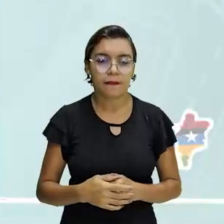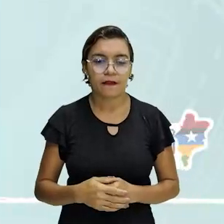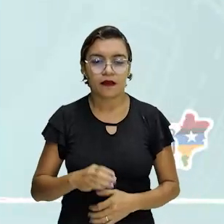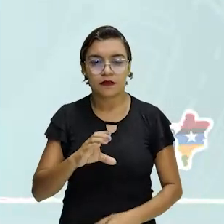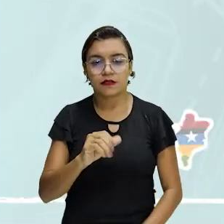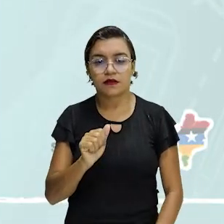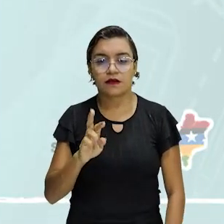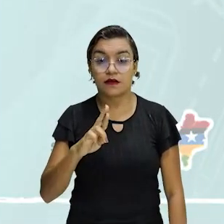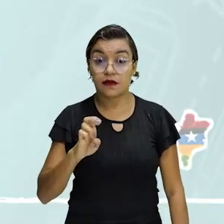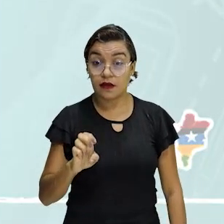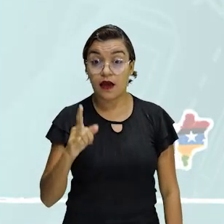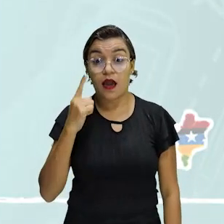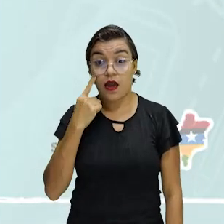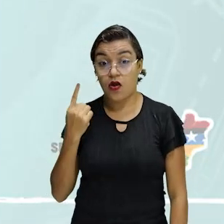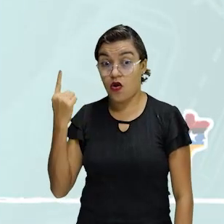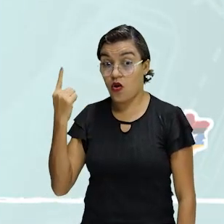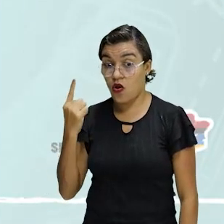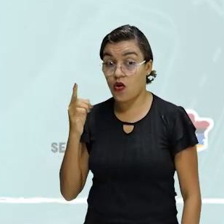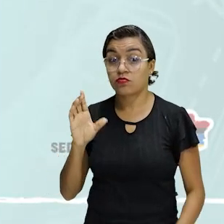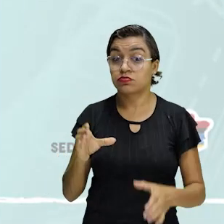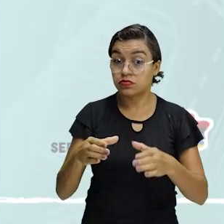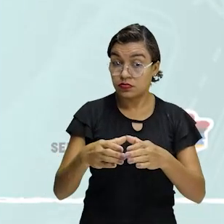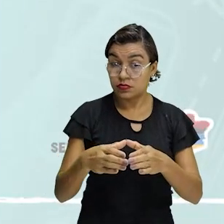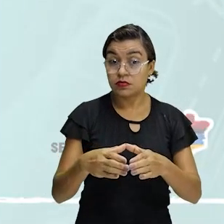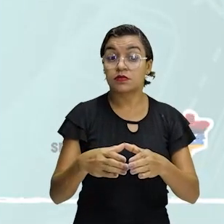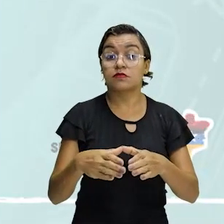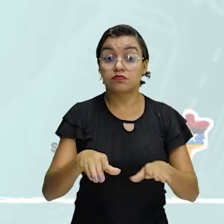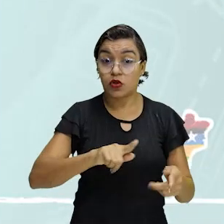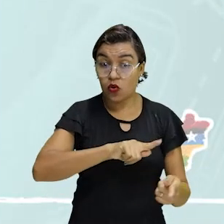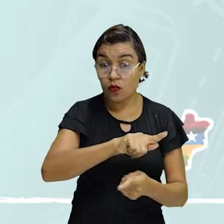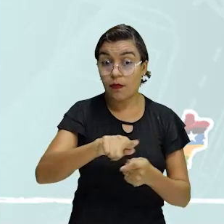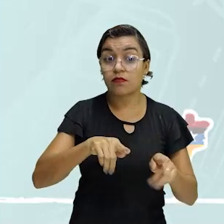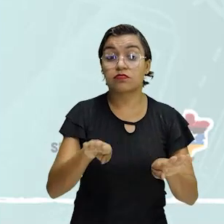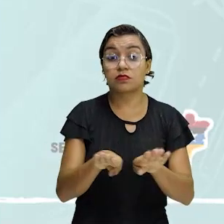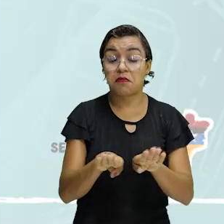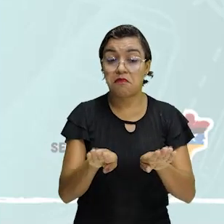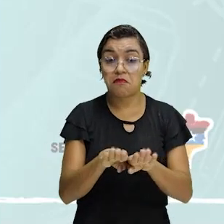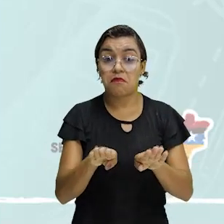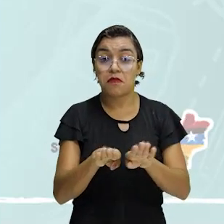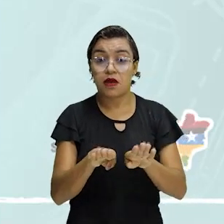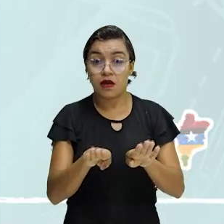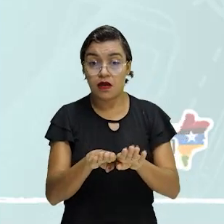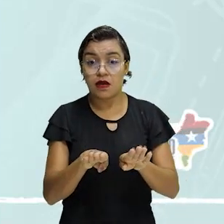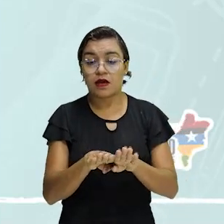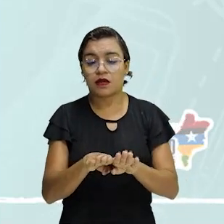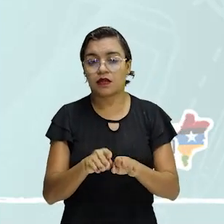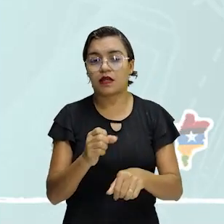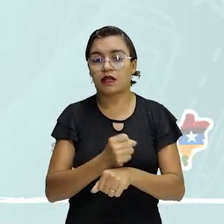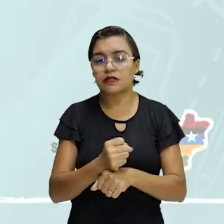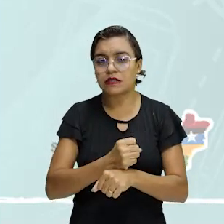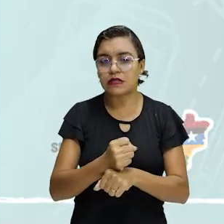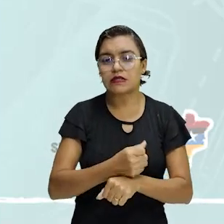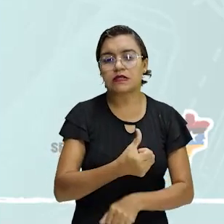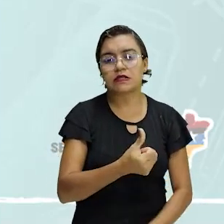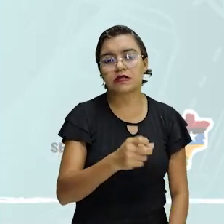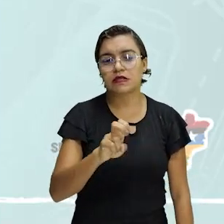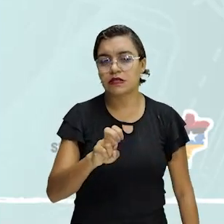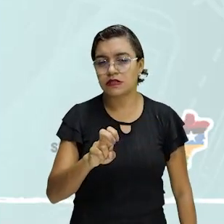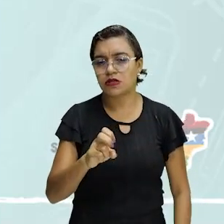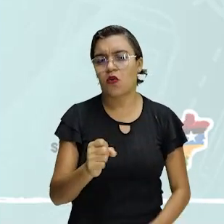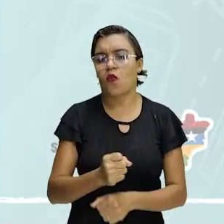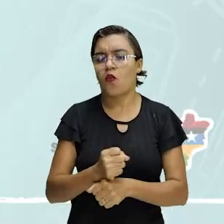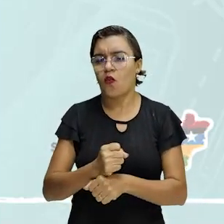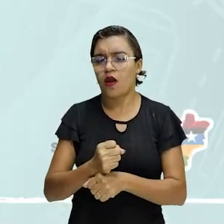CARE, CARE, é uma organização global também, com mais de 65 anos de história, que trabalha com as